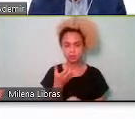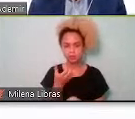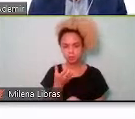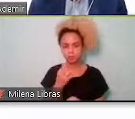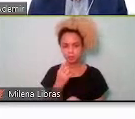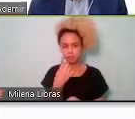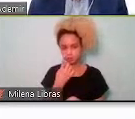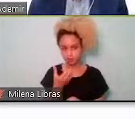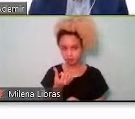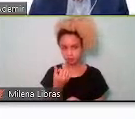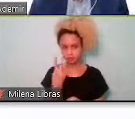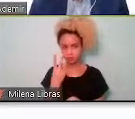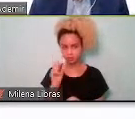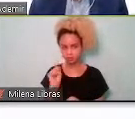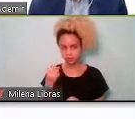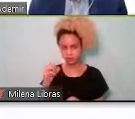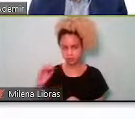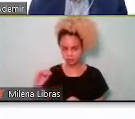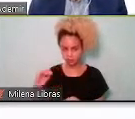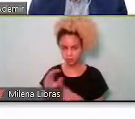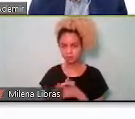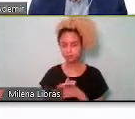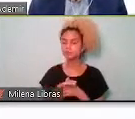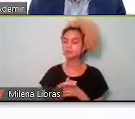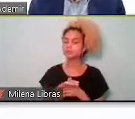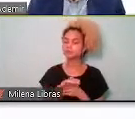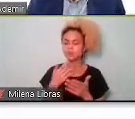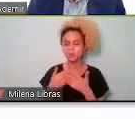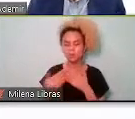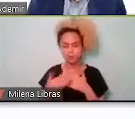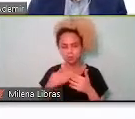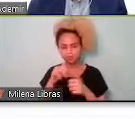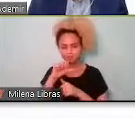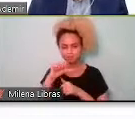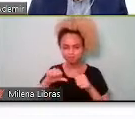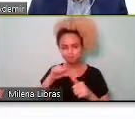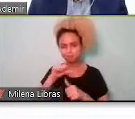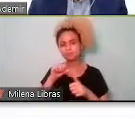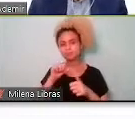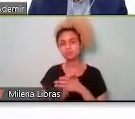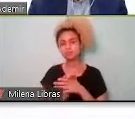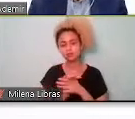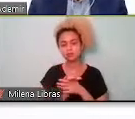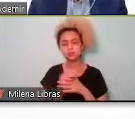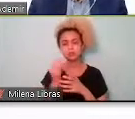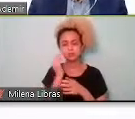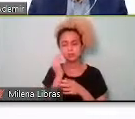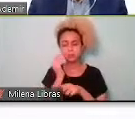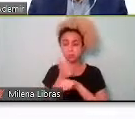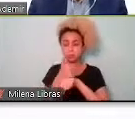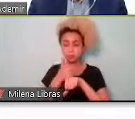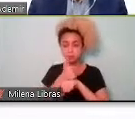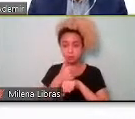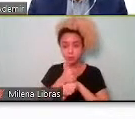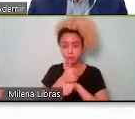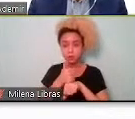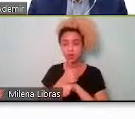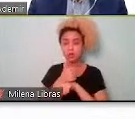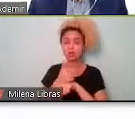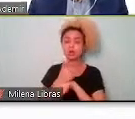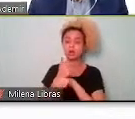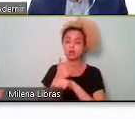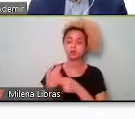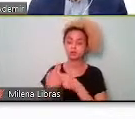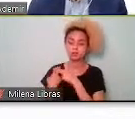16.280, né? E toda e qualquer reforma, buscar um profissional com seu termo de